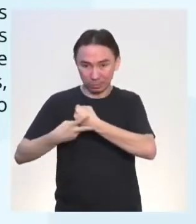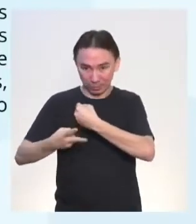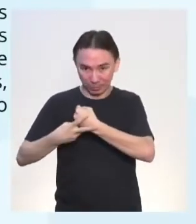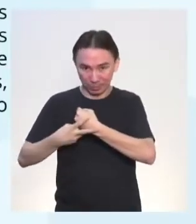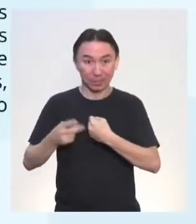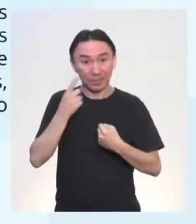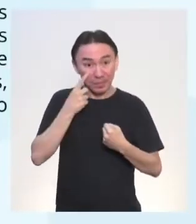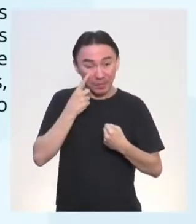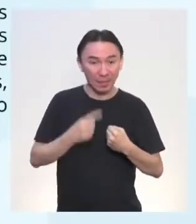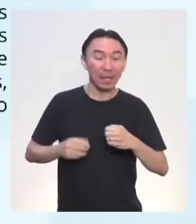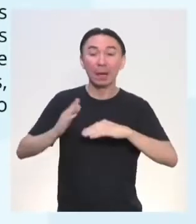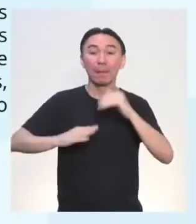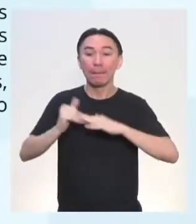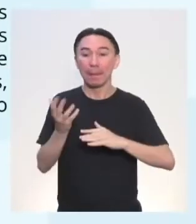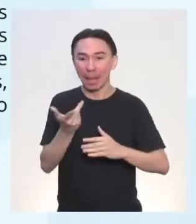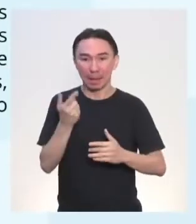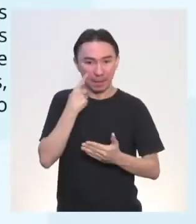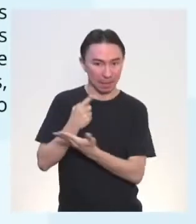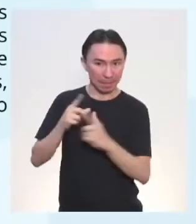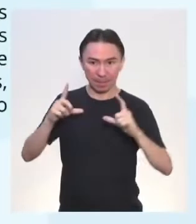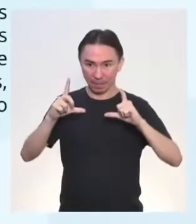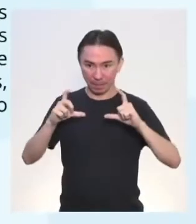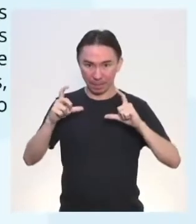print na tela, por favor.